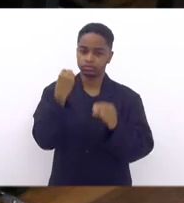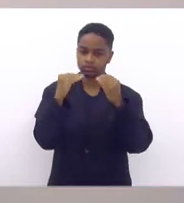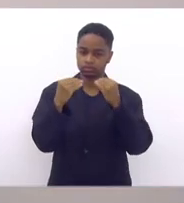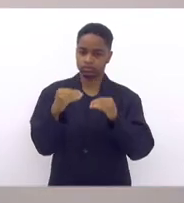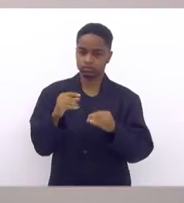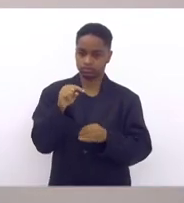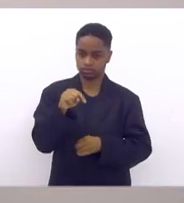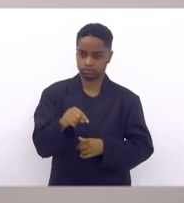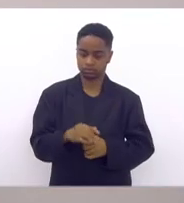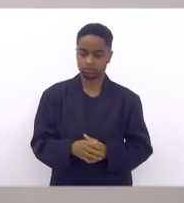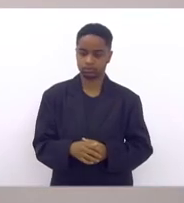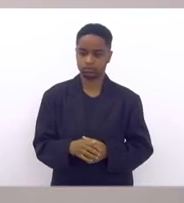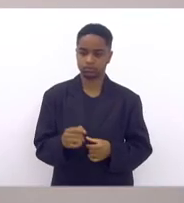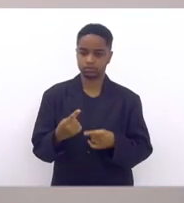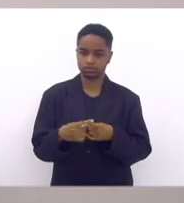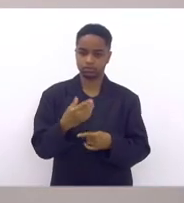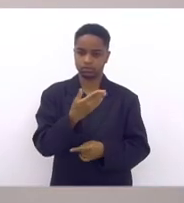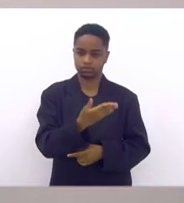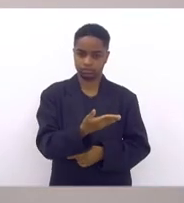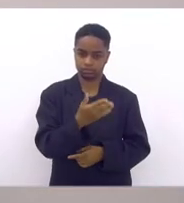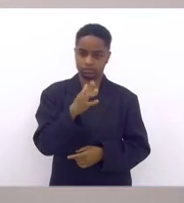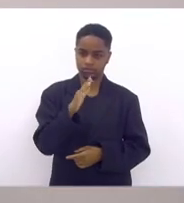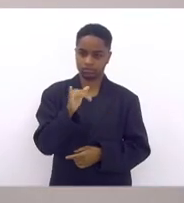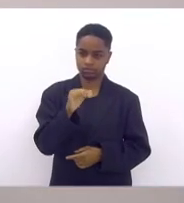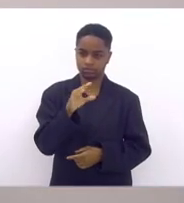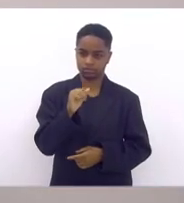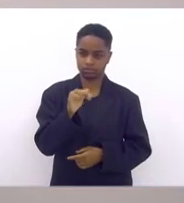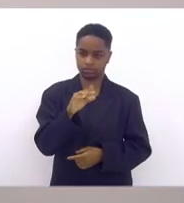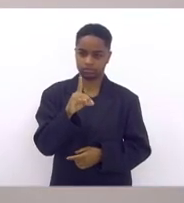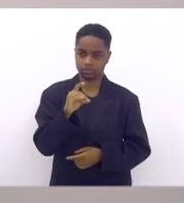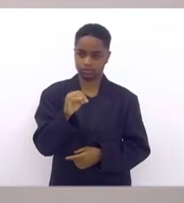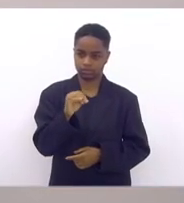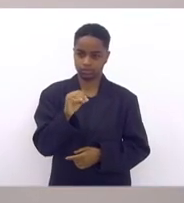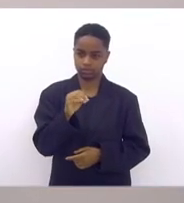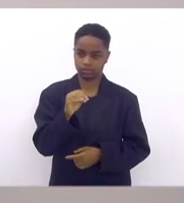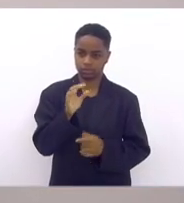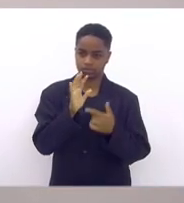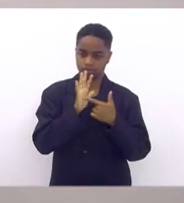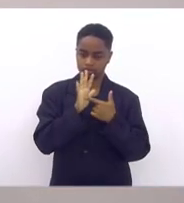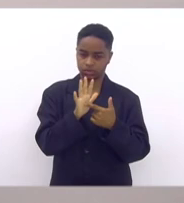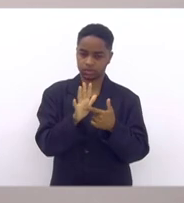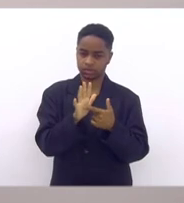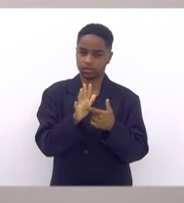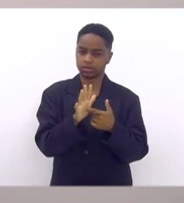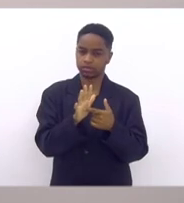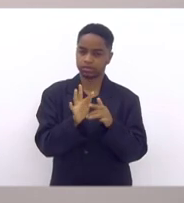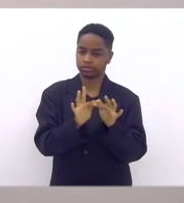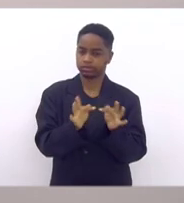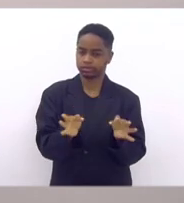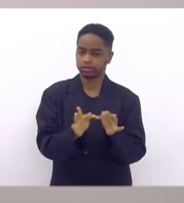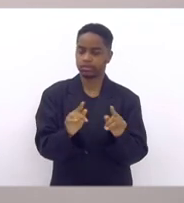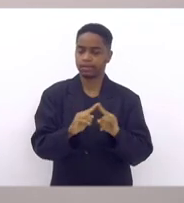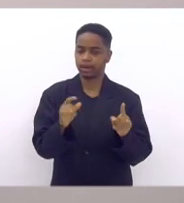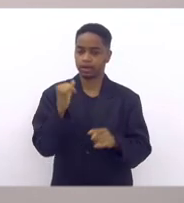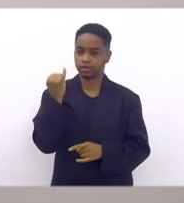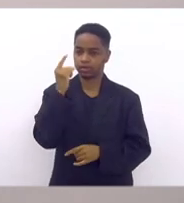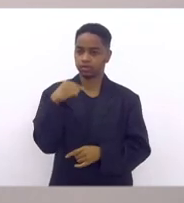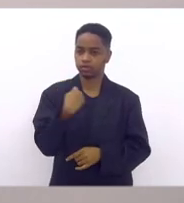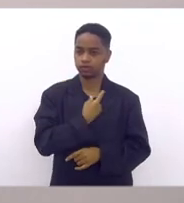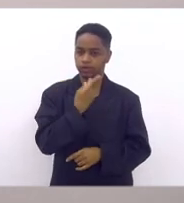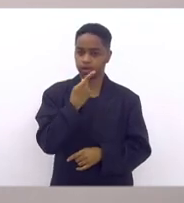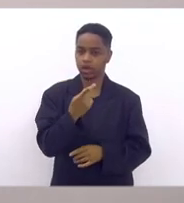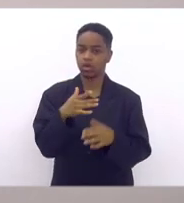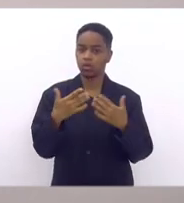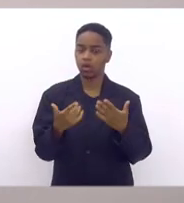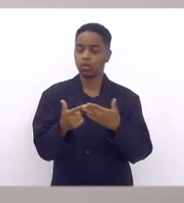Nobre o Dr Ricardo colocou de uma forma Sutil mas que é importante a gente trazer à tona que é o papel da